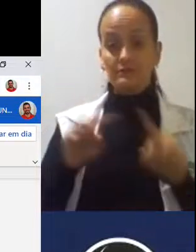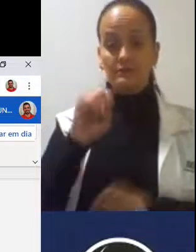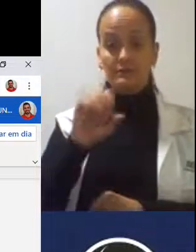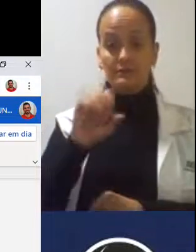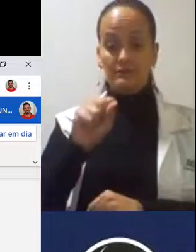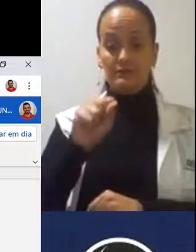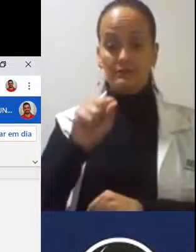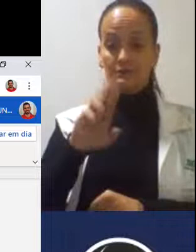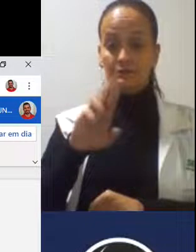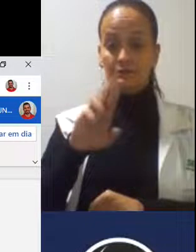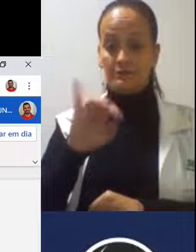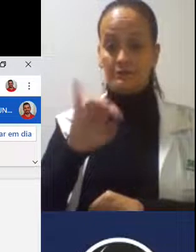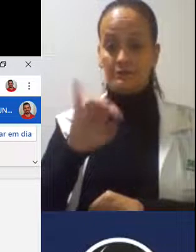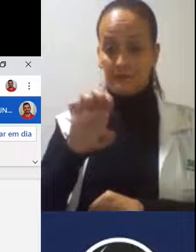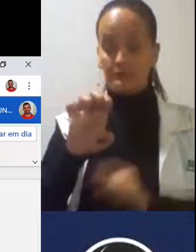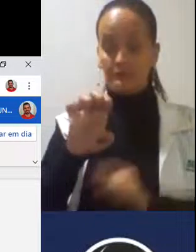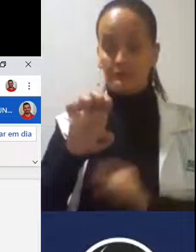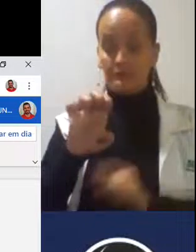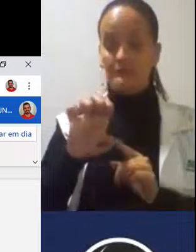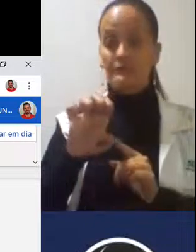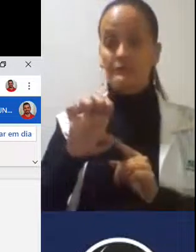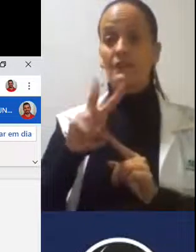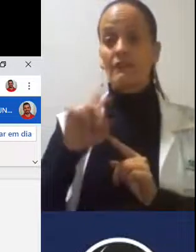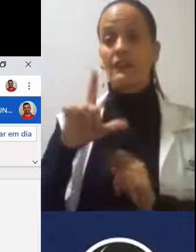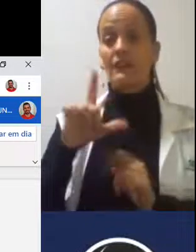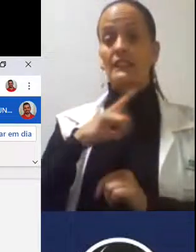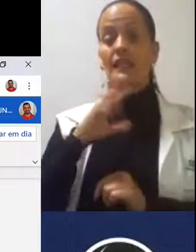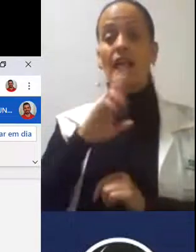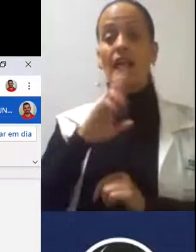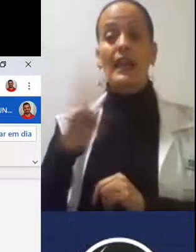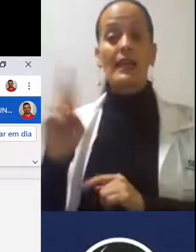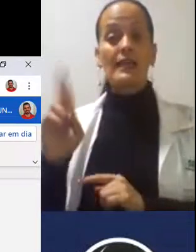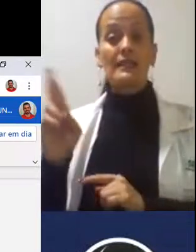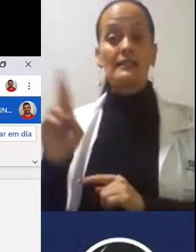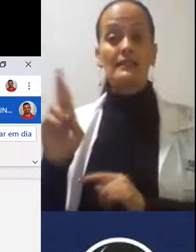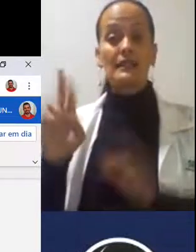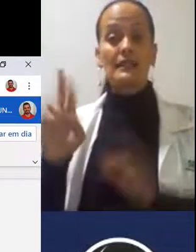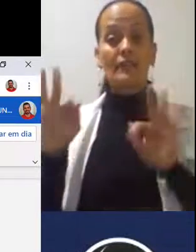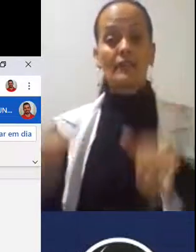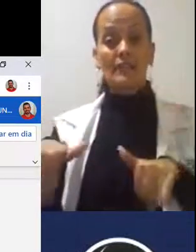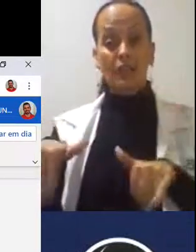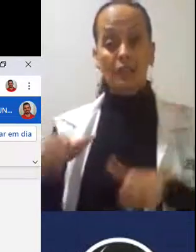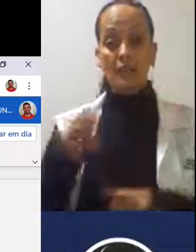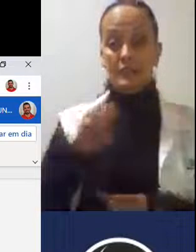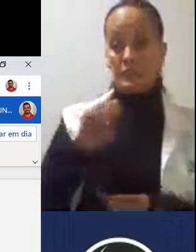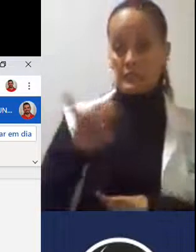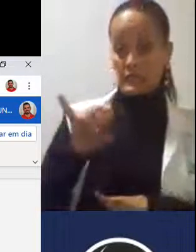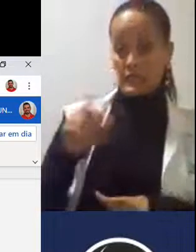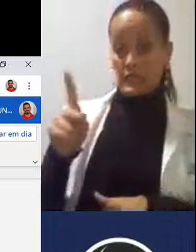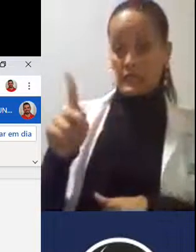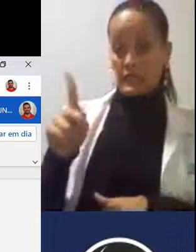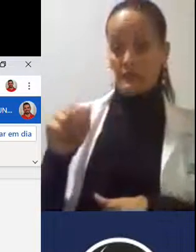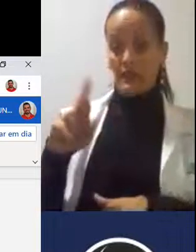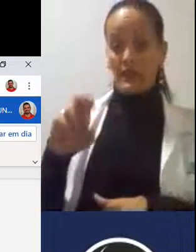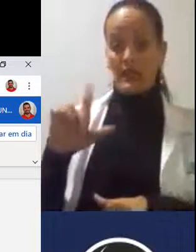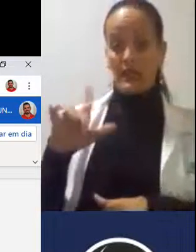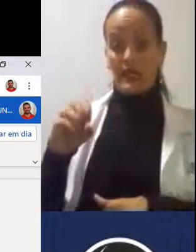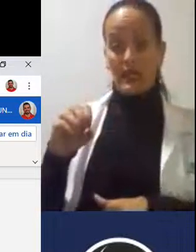10 lâmpadas em série, a gente vai ter uma resistência final. Se a gente ligar em paralelo, a gente vai ter outra resistência final,